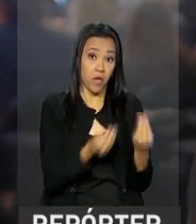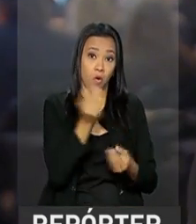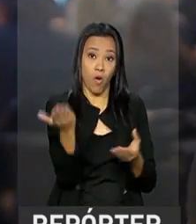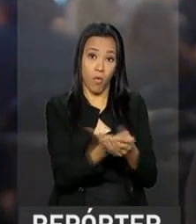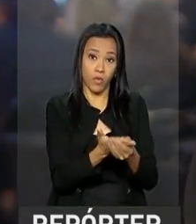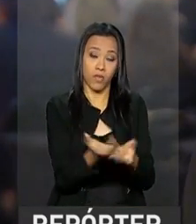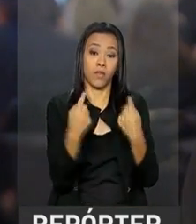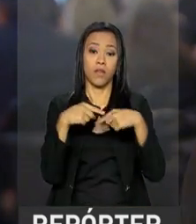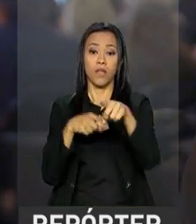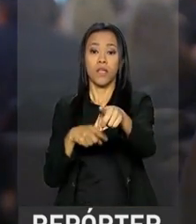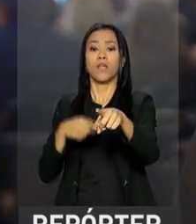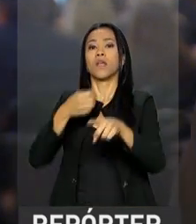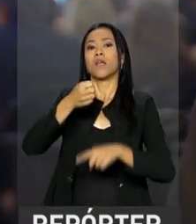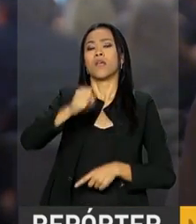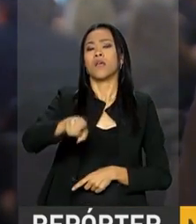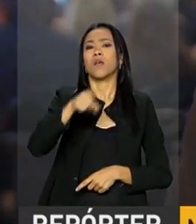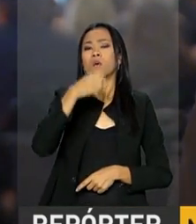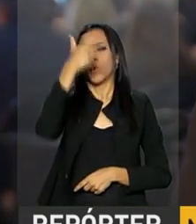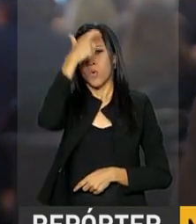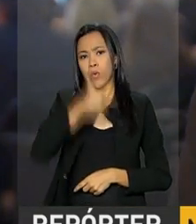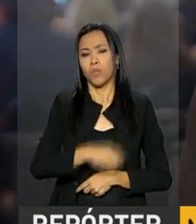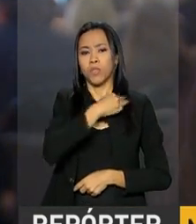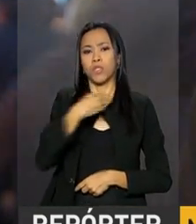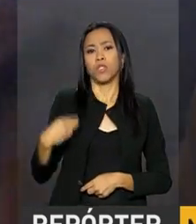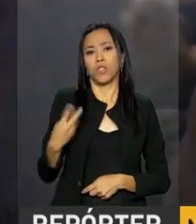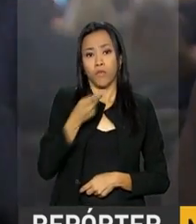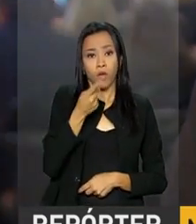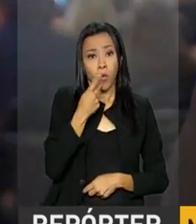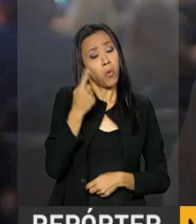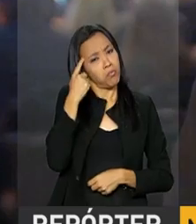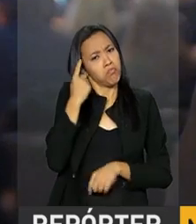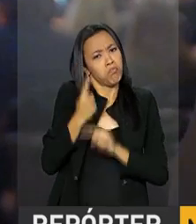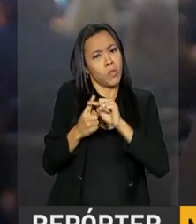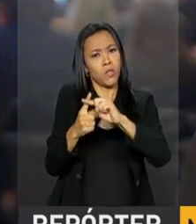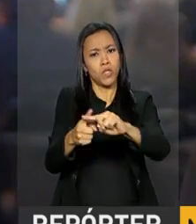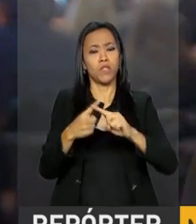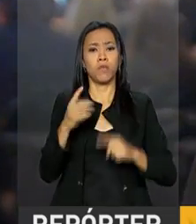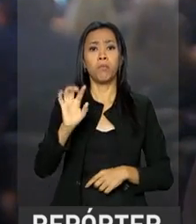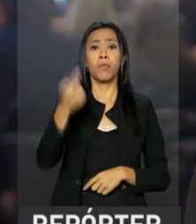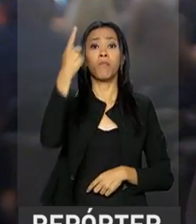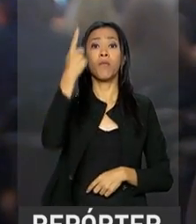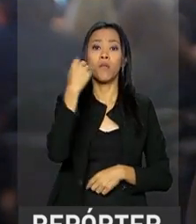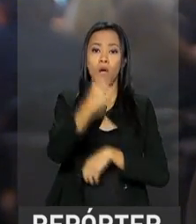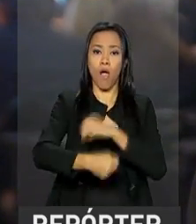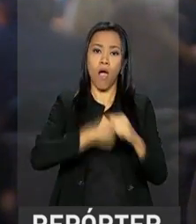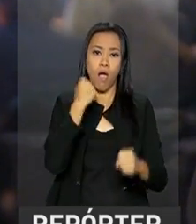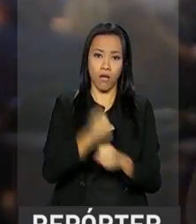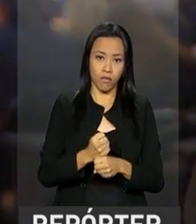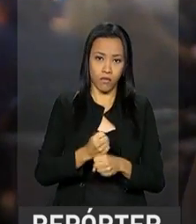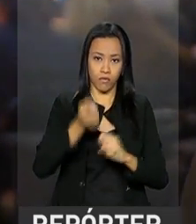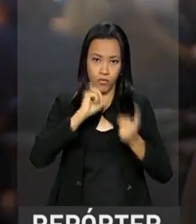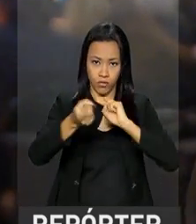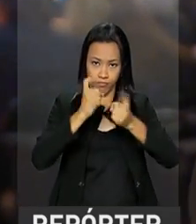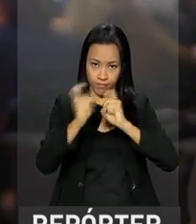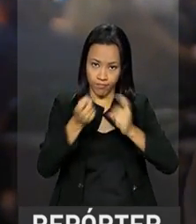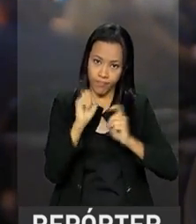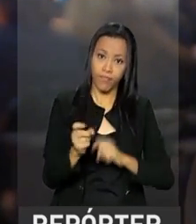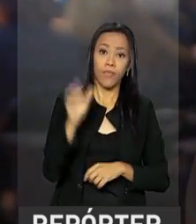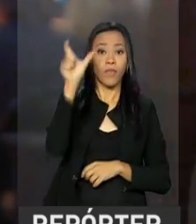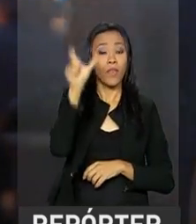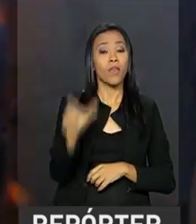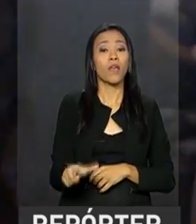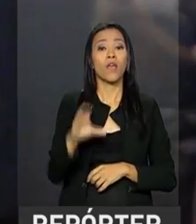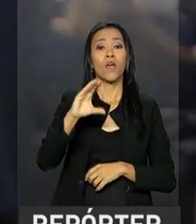Durante o pronunciamento, o ministro de Minas e Energia fez um balanço positivo de seu primeiro ano de gestão. De acordo com Fernando